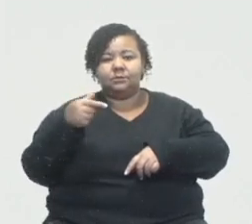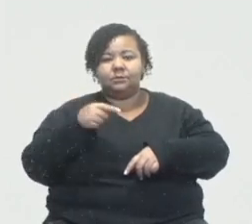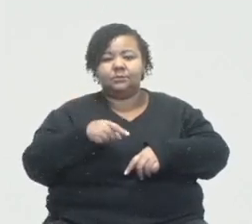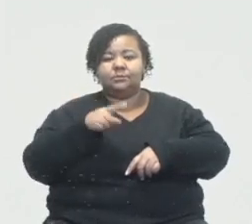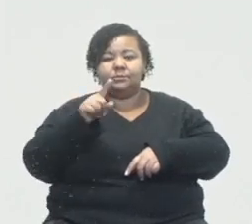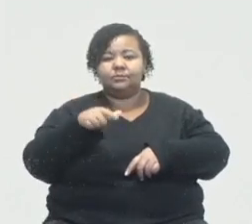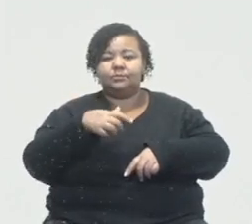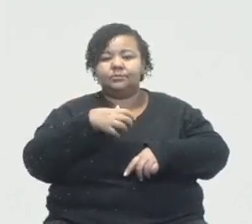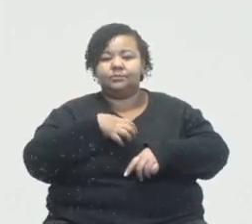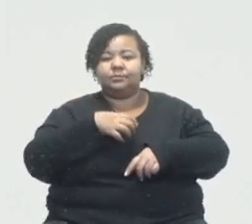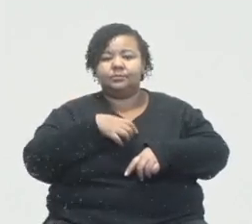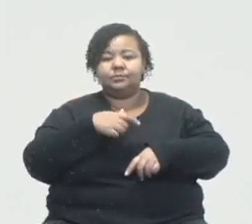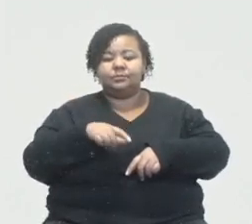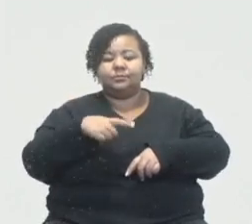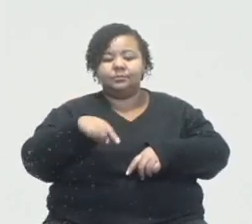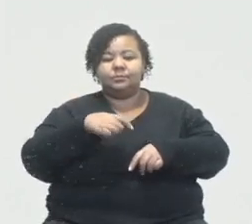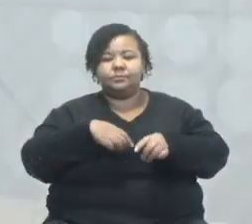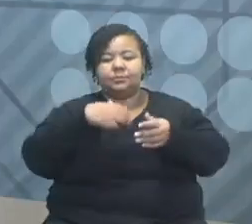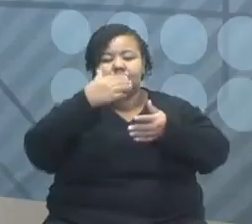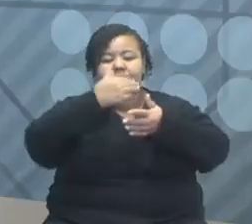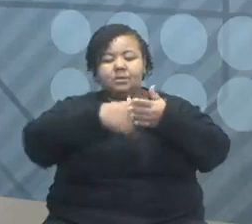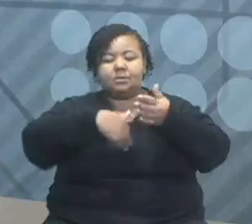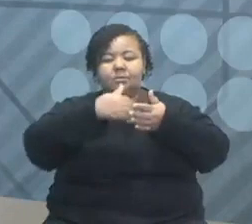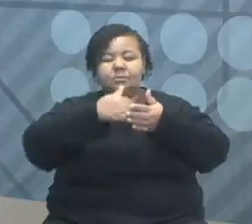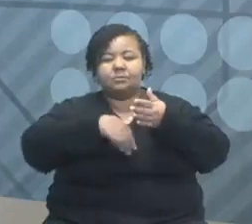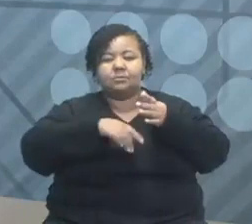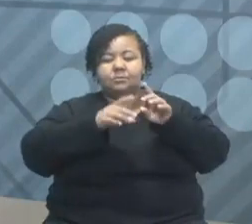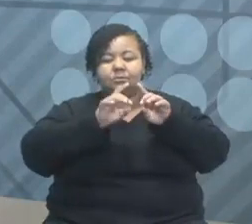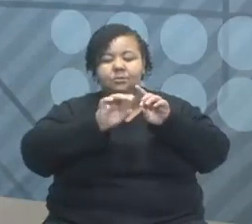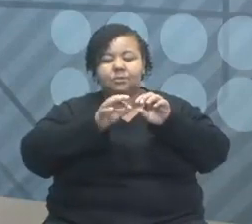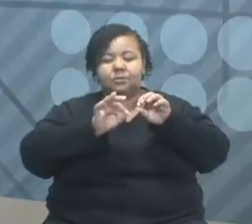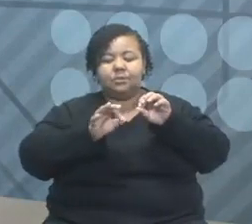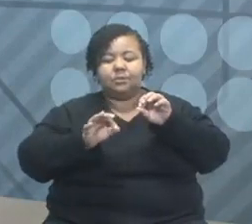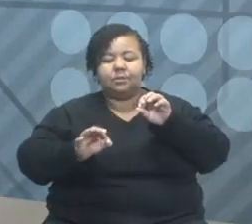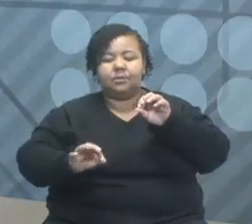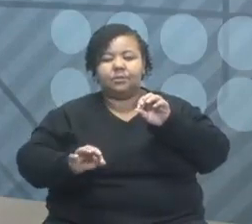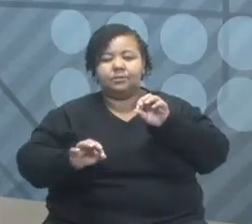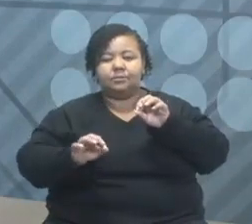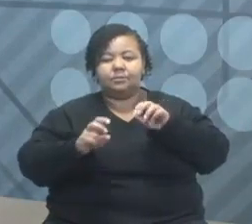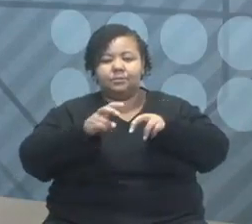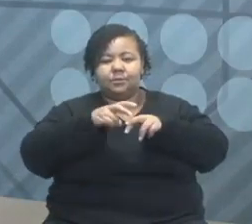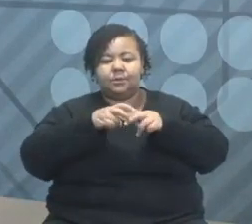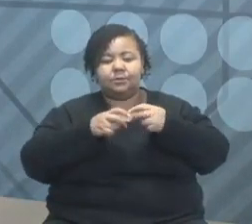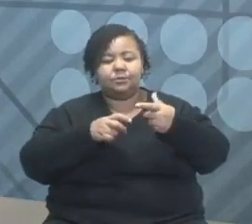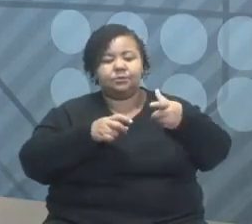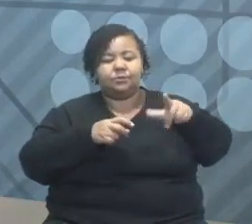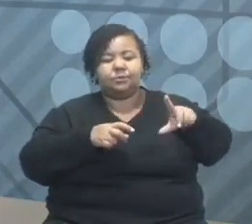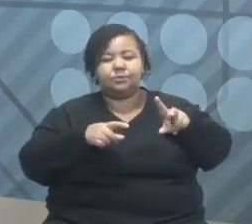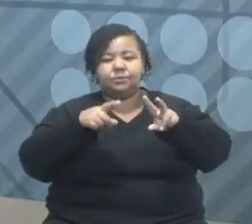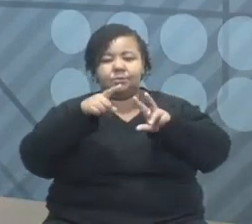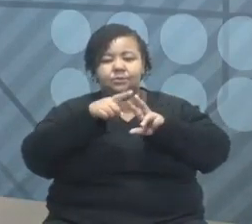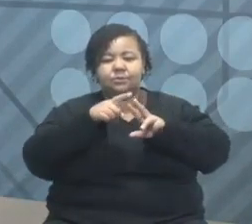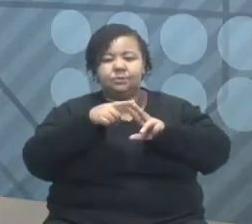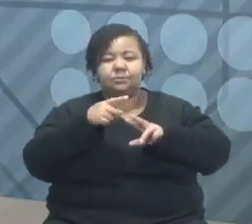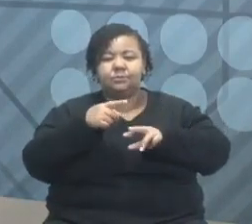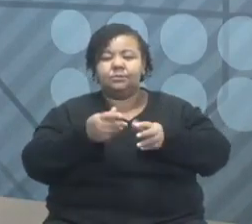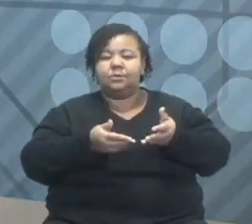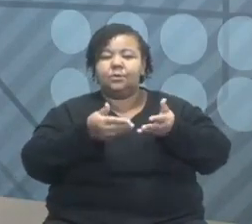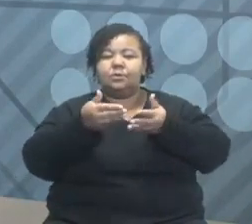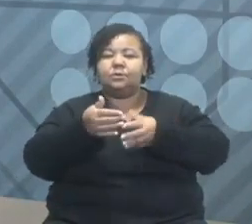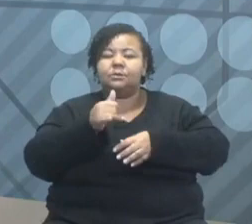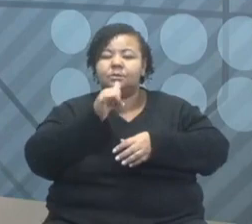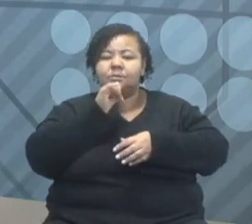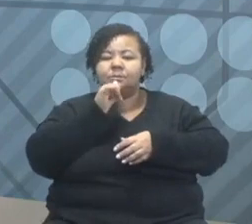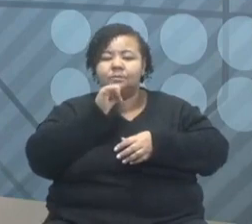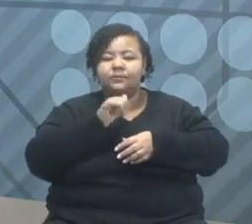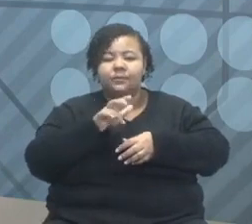uma forma de a gente estar decompondo nossos vetores em função de outros vetores. Lembrando que eu trouxe um exemplo do R3 aqui para